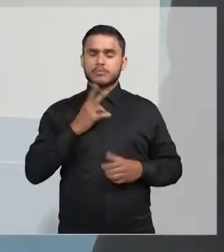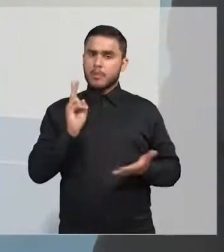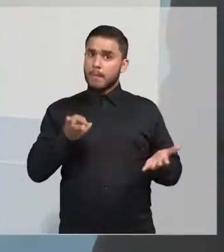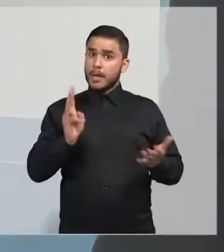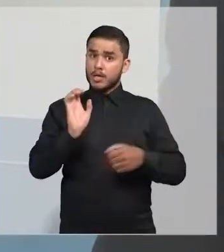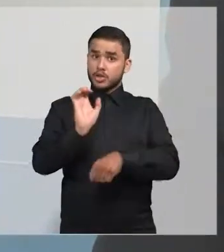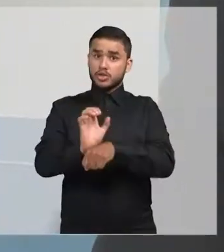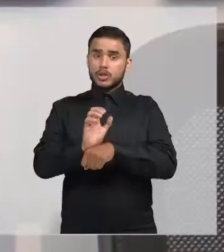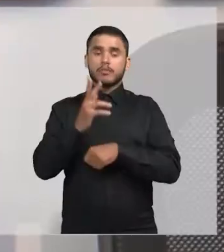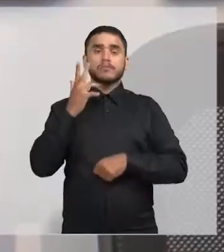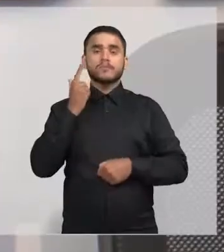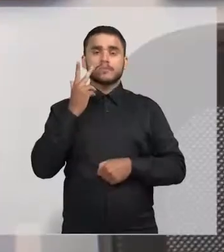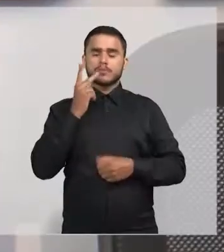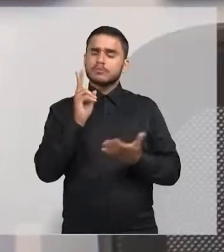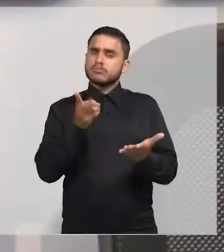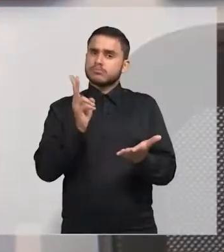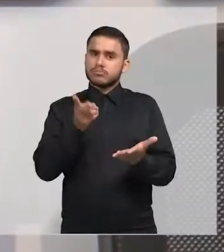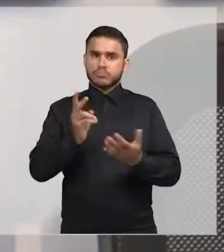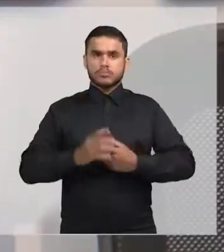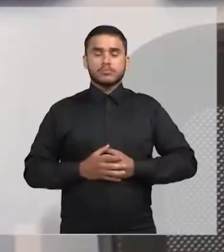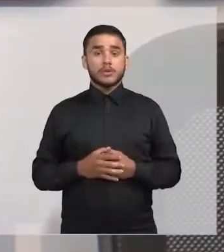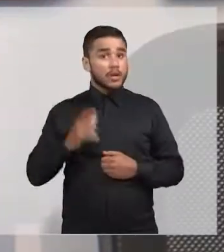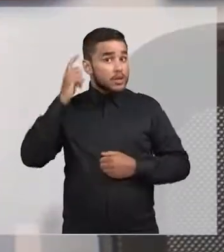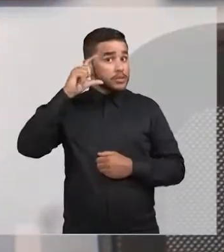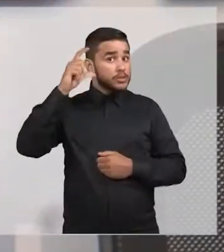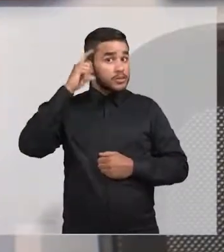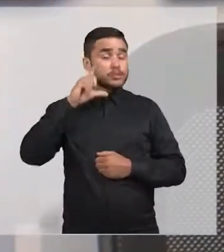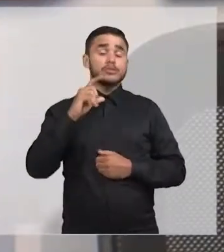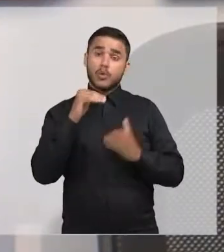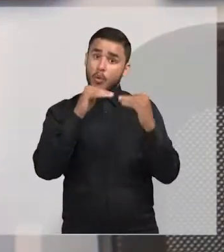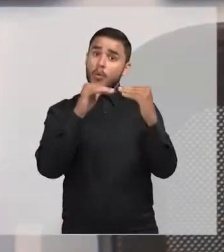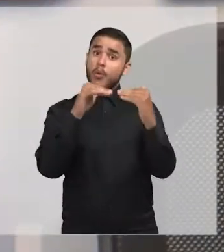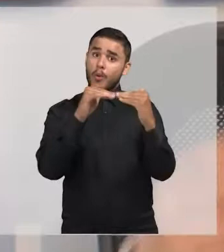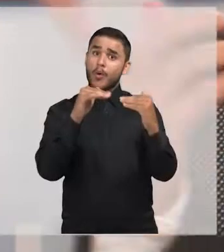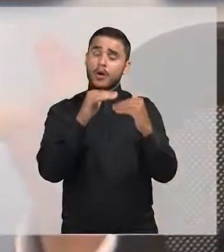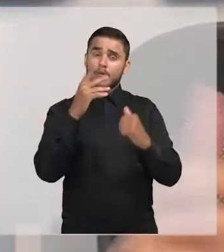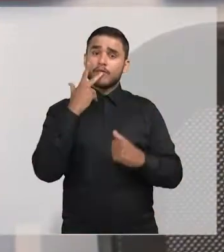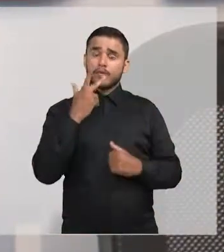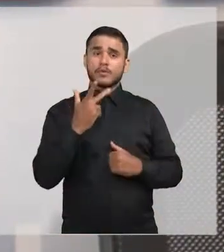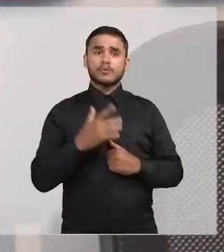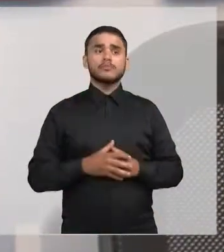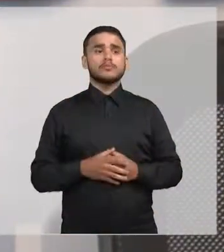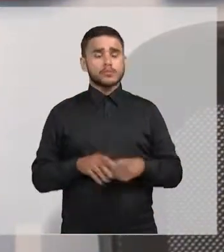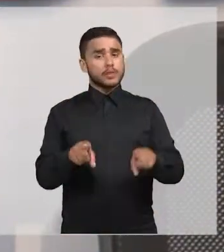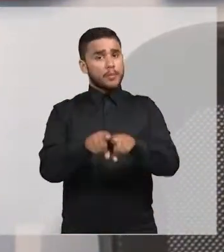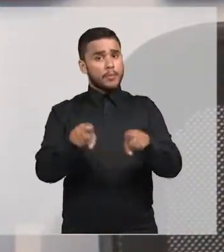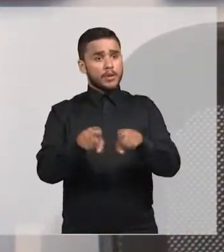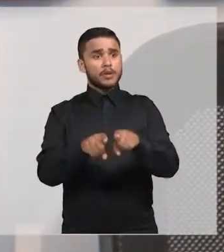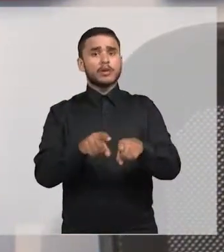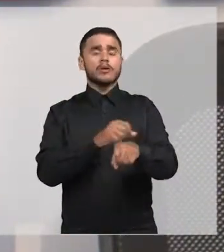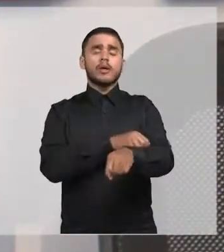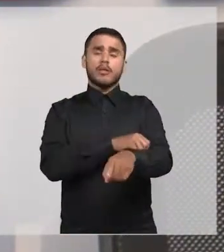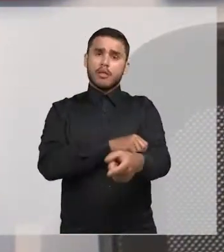ele não desmentiu o Cid e nessa mesma semana o Cid de novo usou palavras não